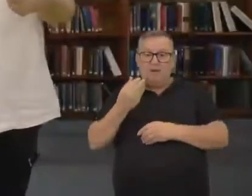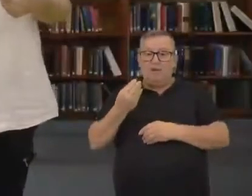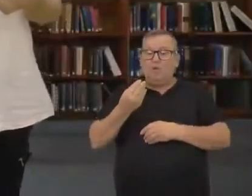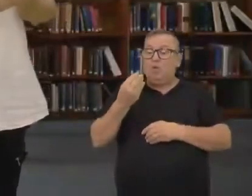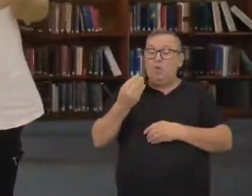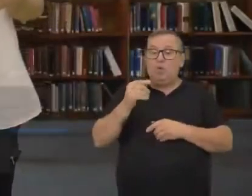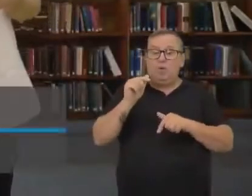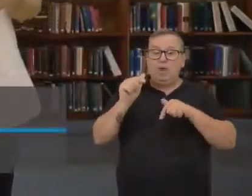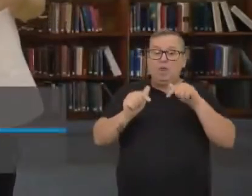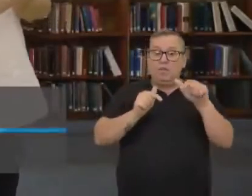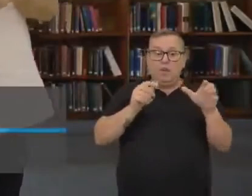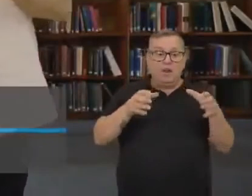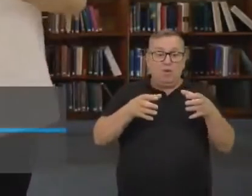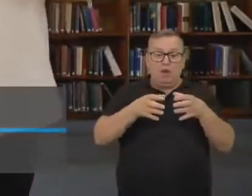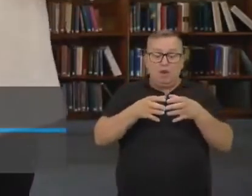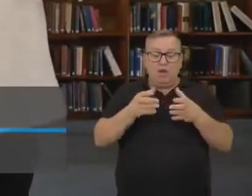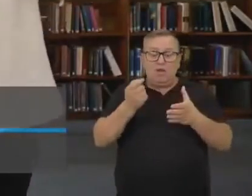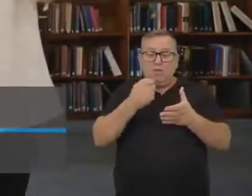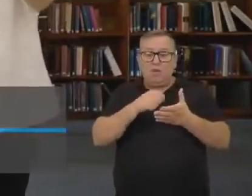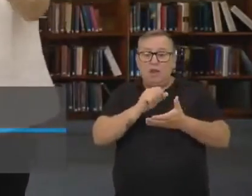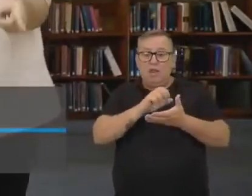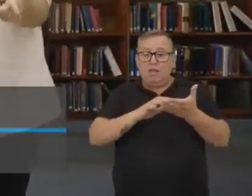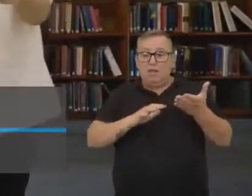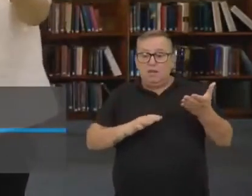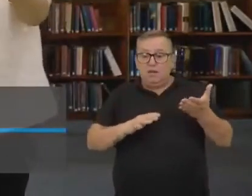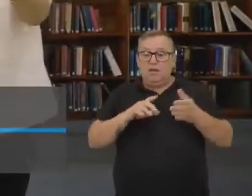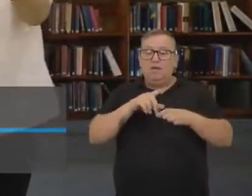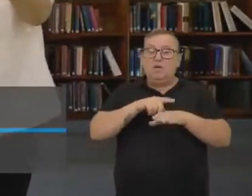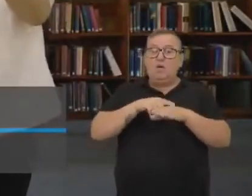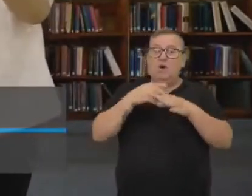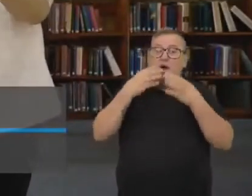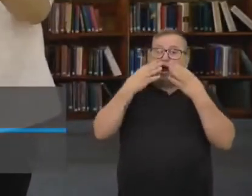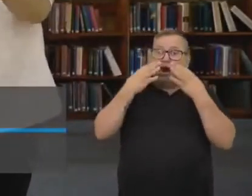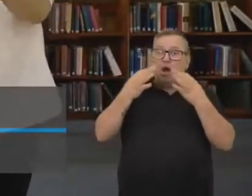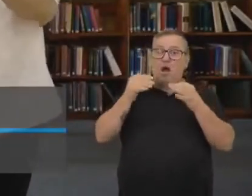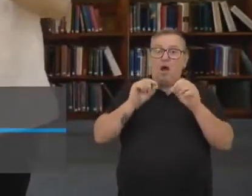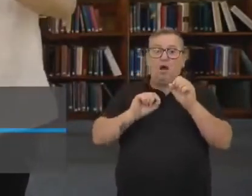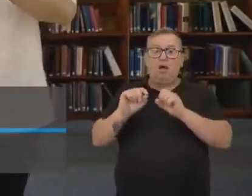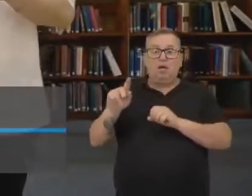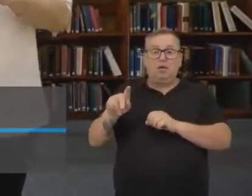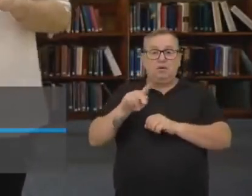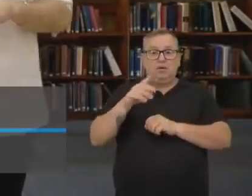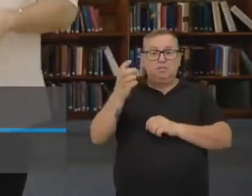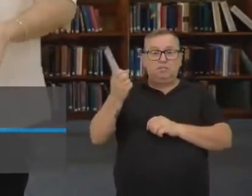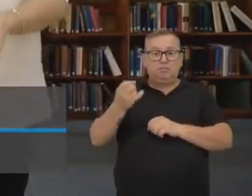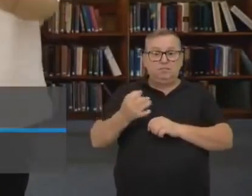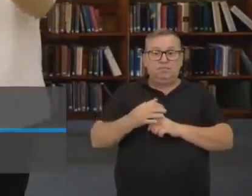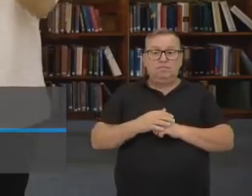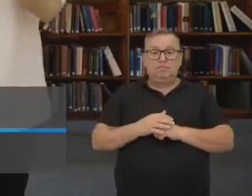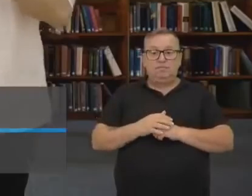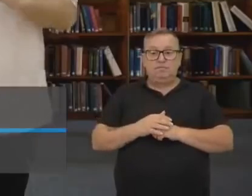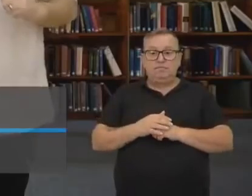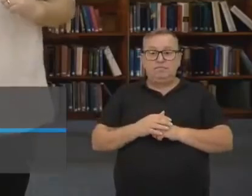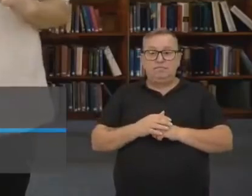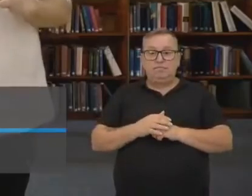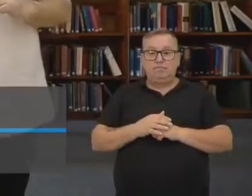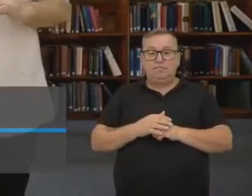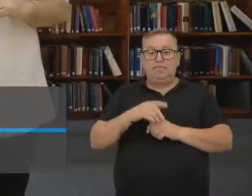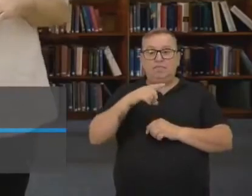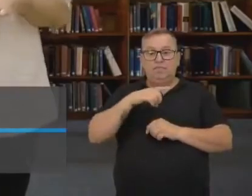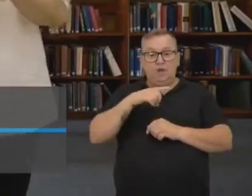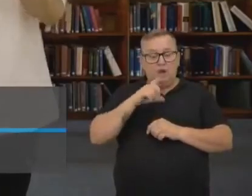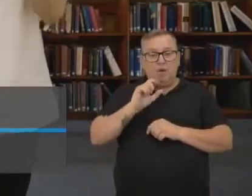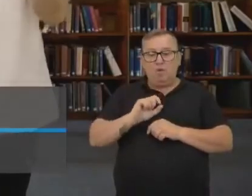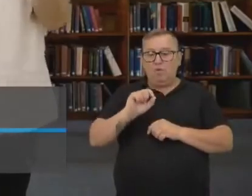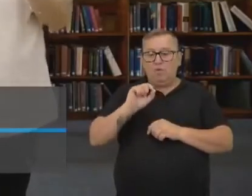com o trabalho em equipe, é na hora da atenção, com o professor estar explicando, prestar atenção, é com a tarefa.